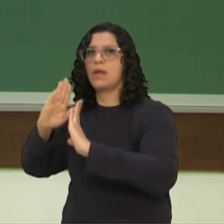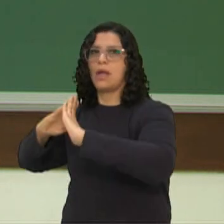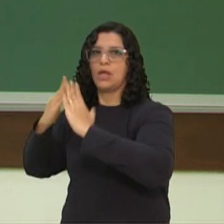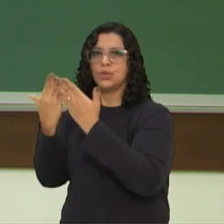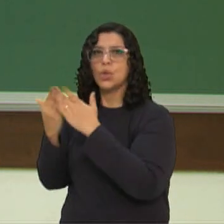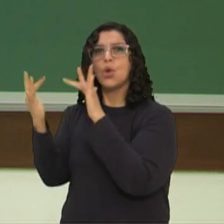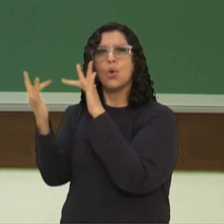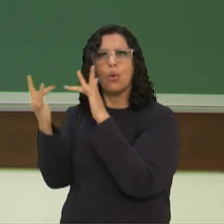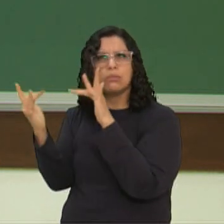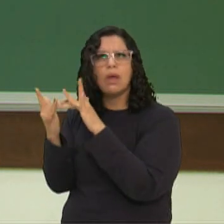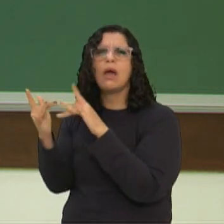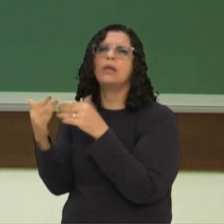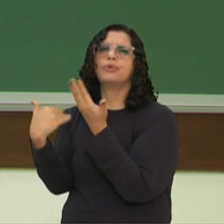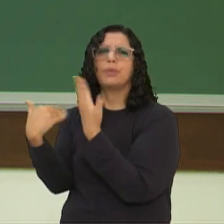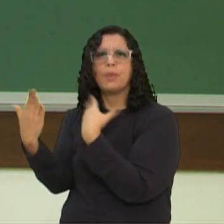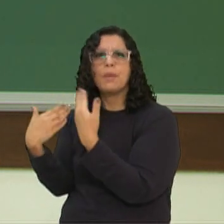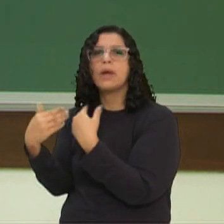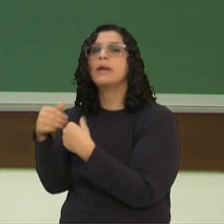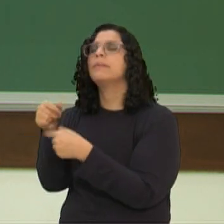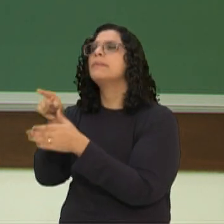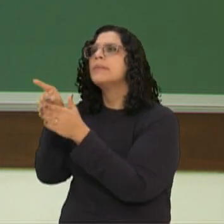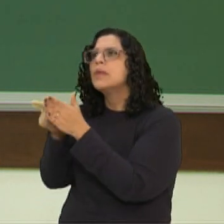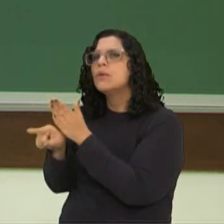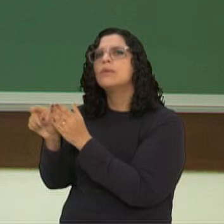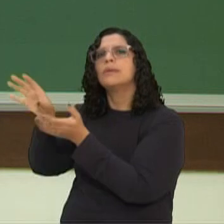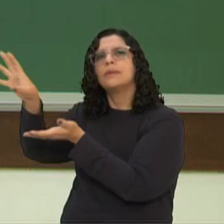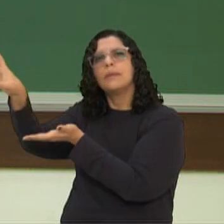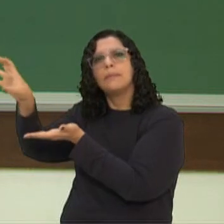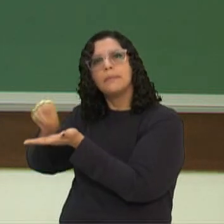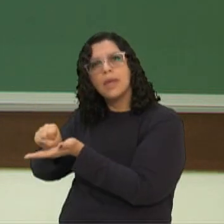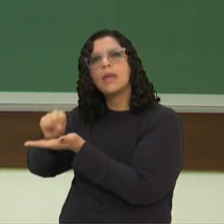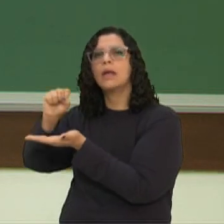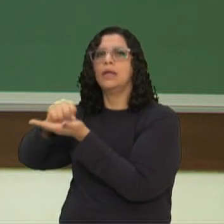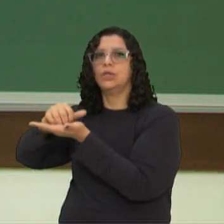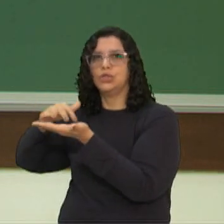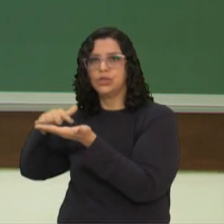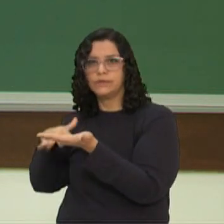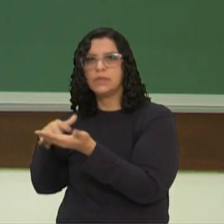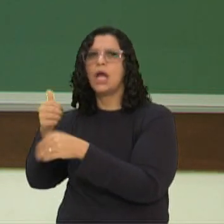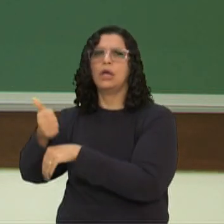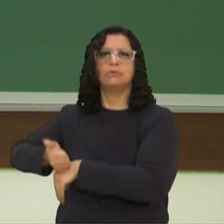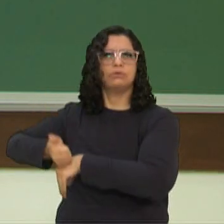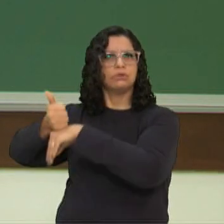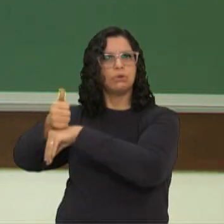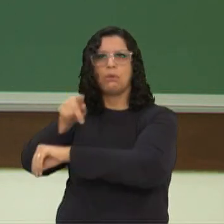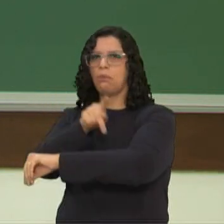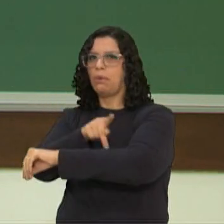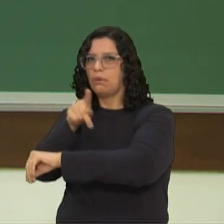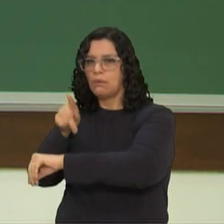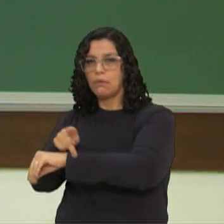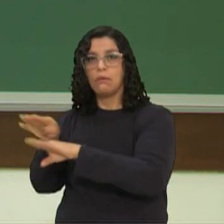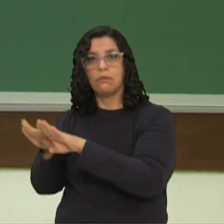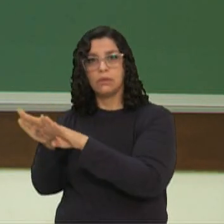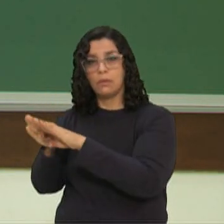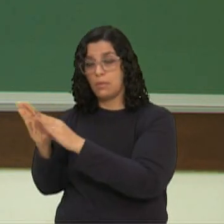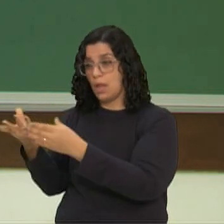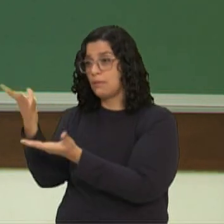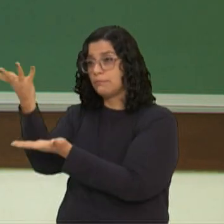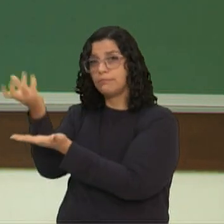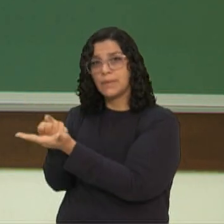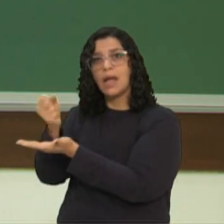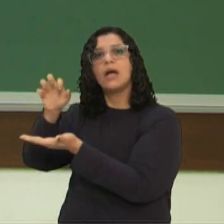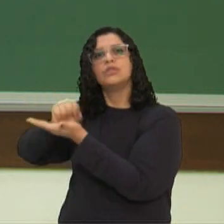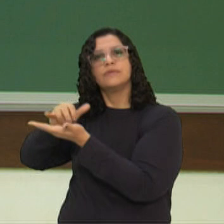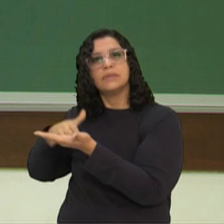em contato com o colégio para que ele, a diretoria, a equipe pedagógica forneça o material para